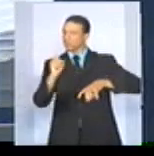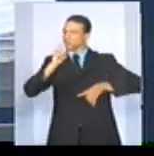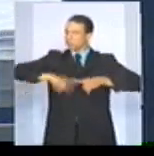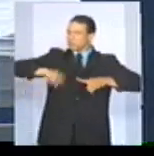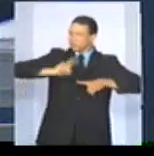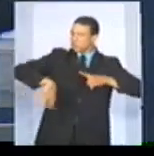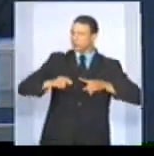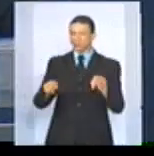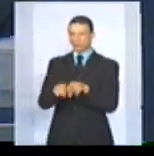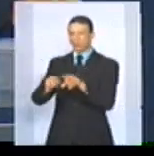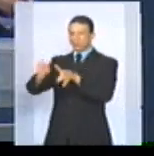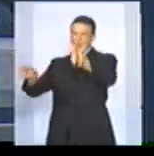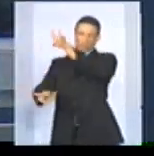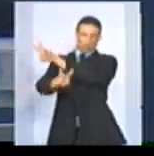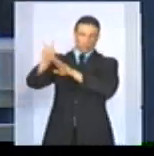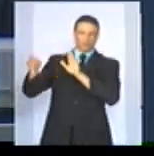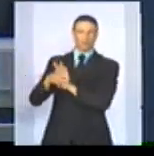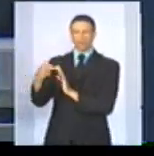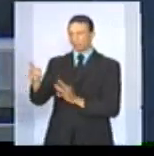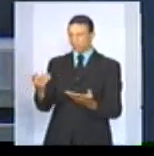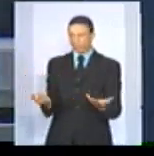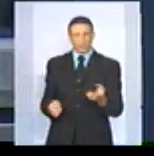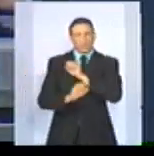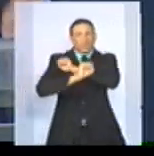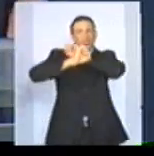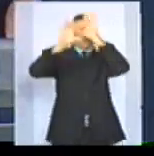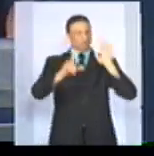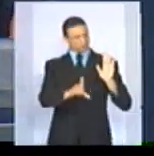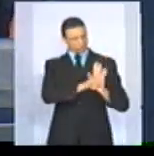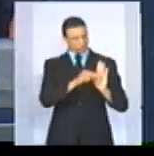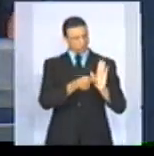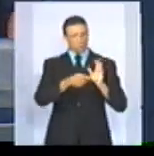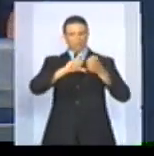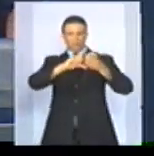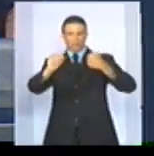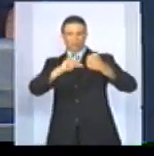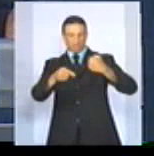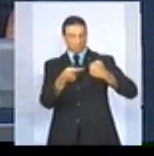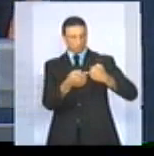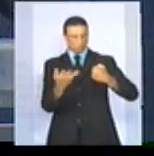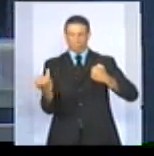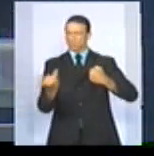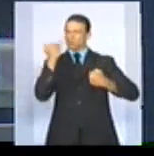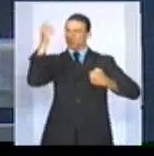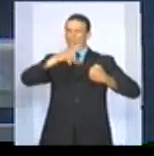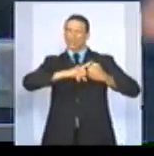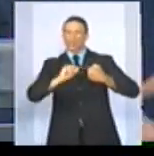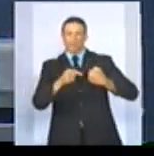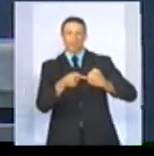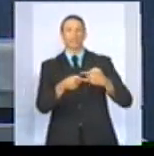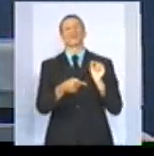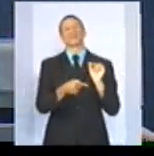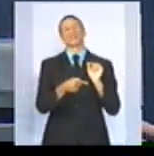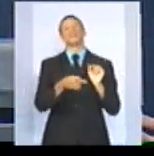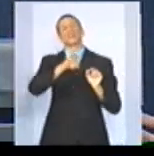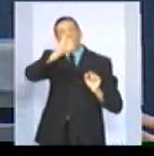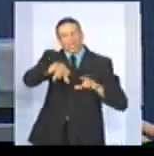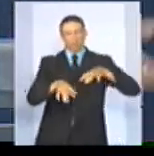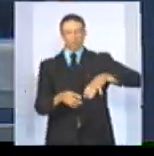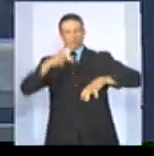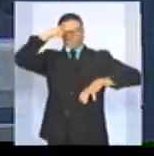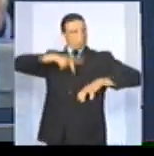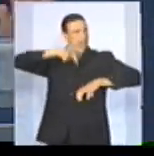audiovisual dessas condicionado é muito Claro na lei esse artigo aqui é um artigo extremamente importante porque hoje é o monopólio